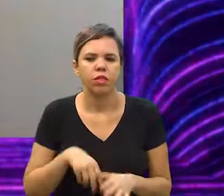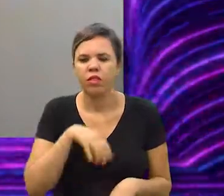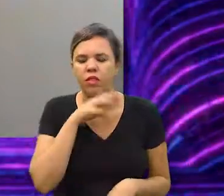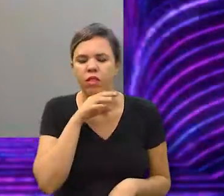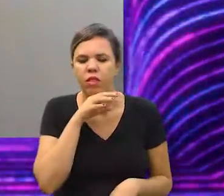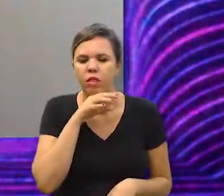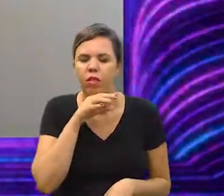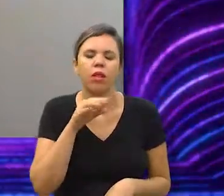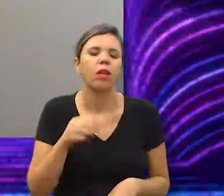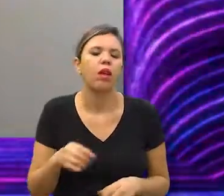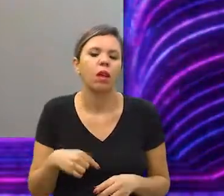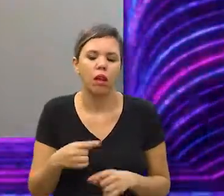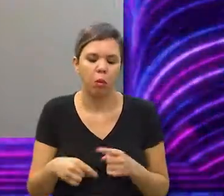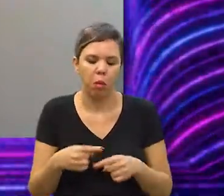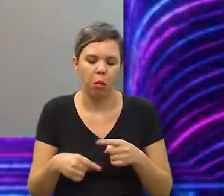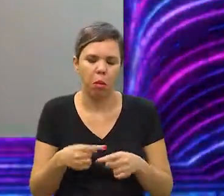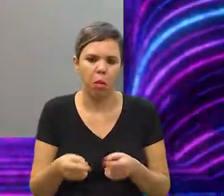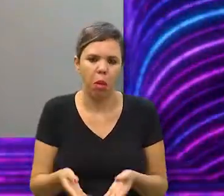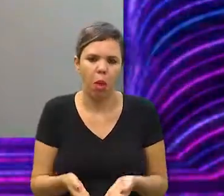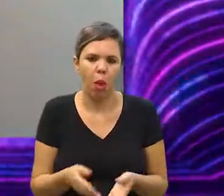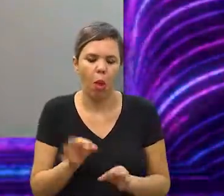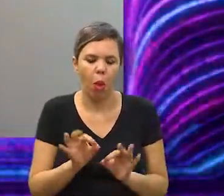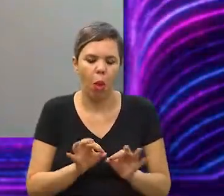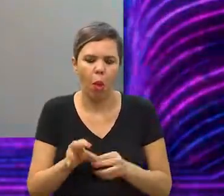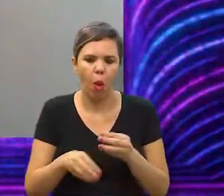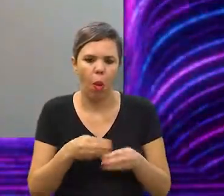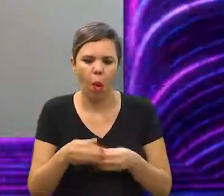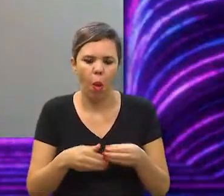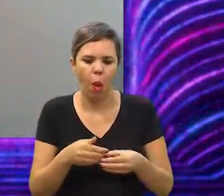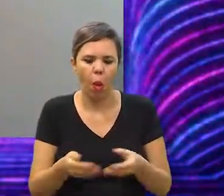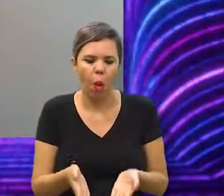empurra uma bola de excremento que ele vai montando, né?